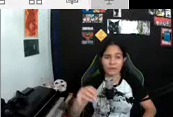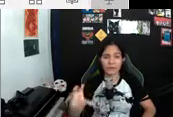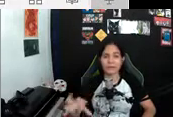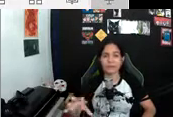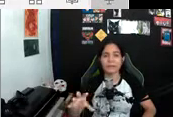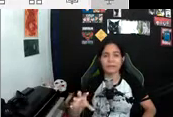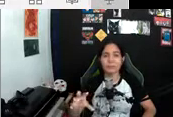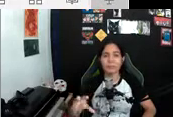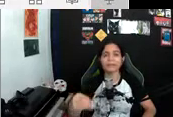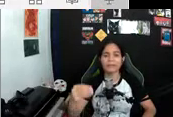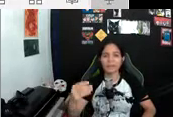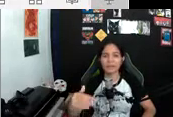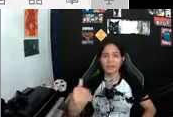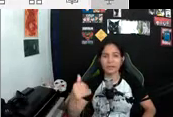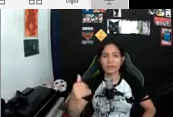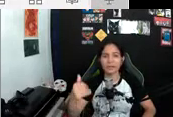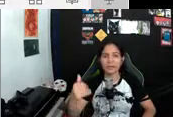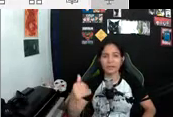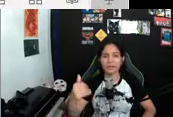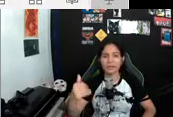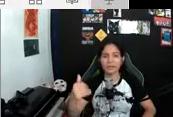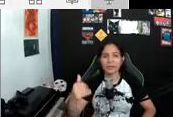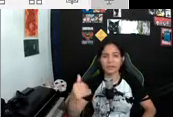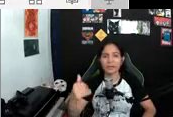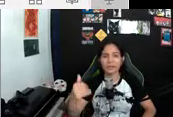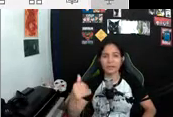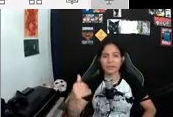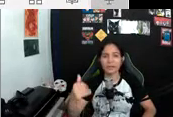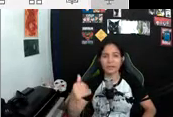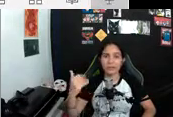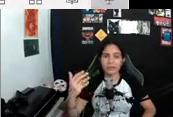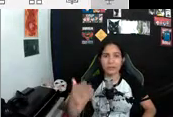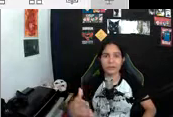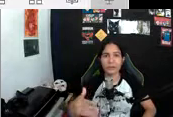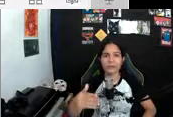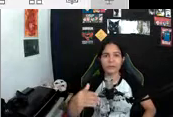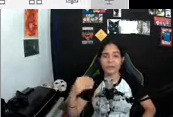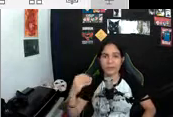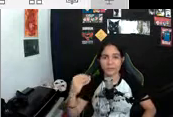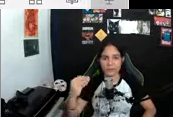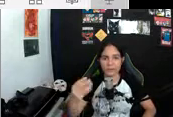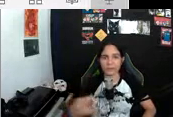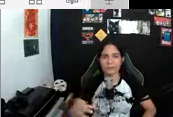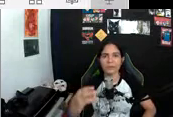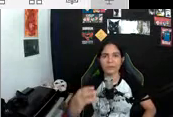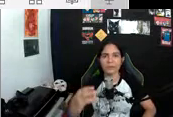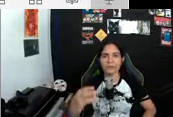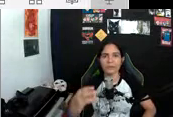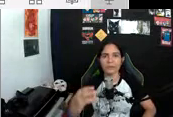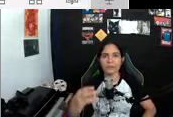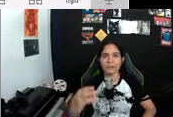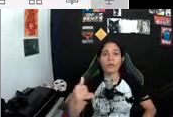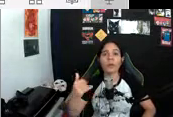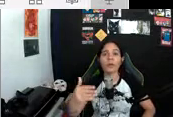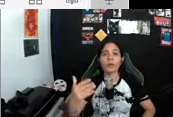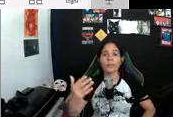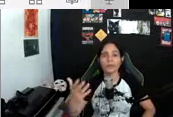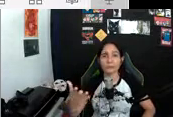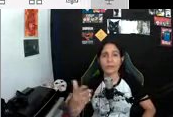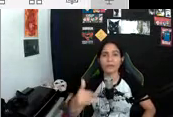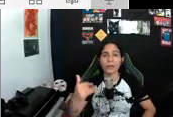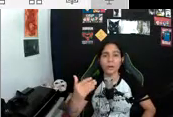para que as instituições e empresas elas estejam verificando se realmente os seus profissionais eles estão capacitados e eles